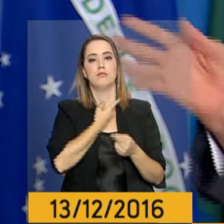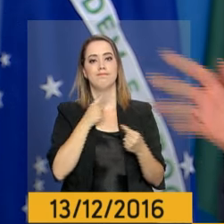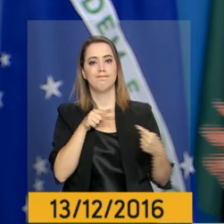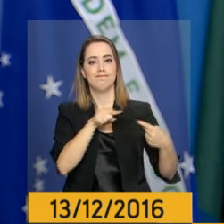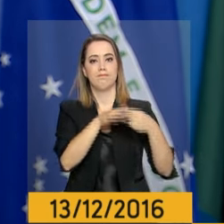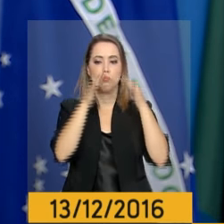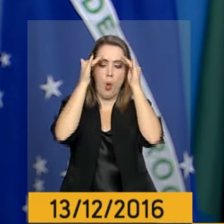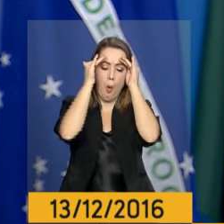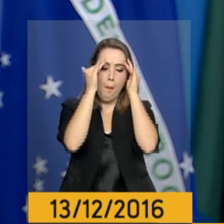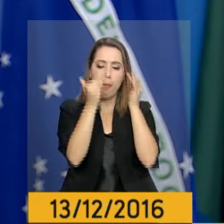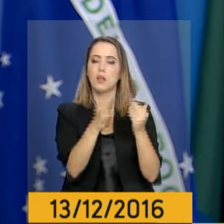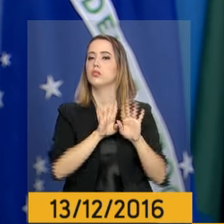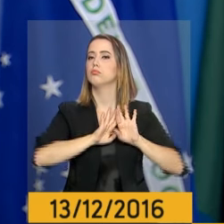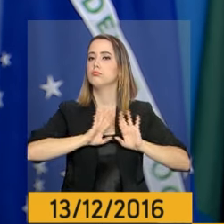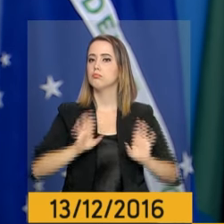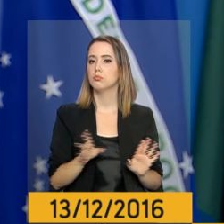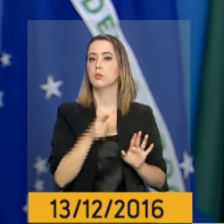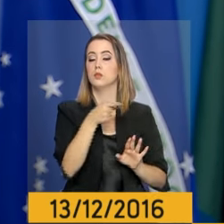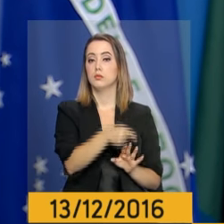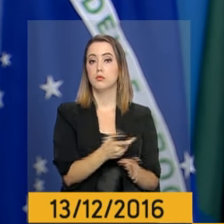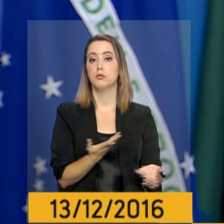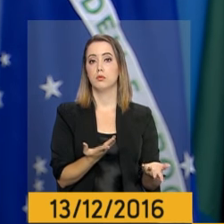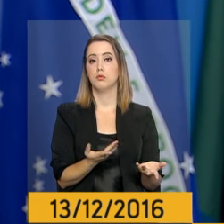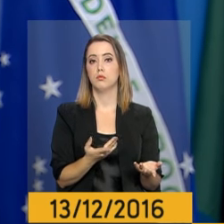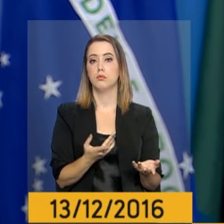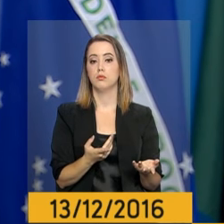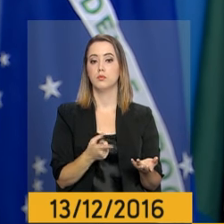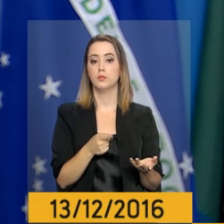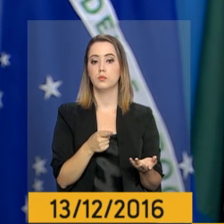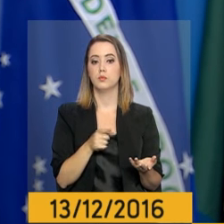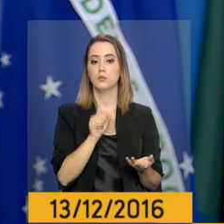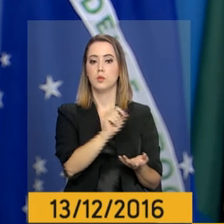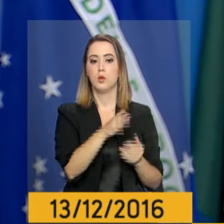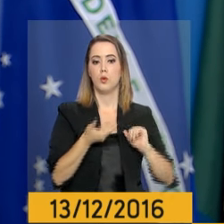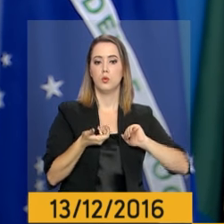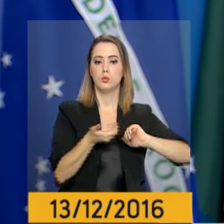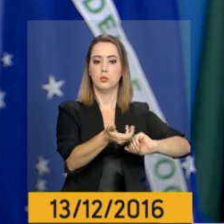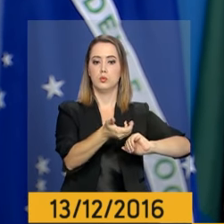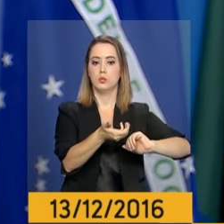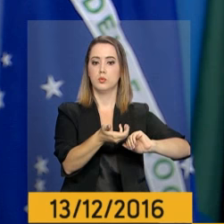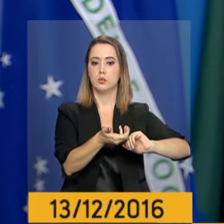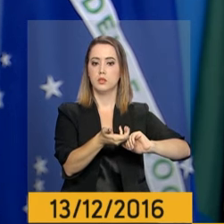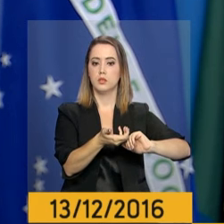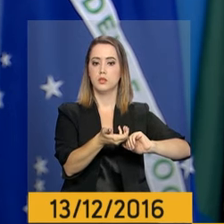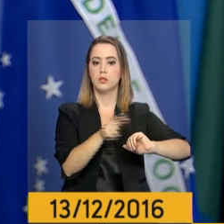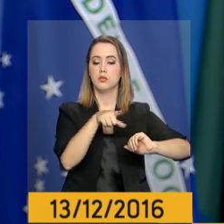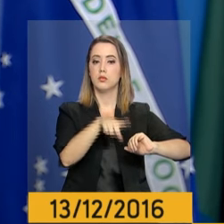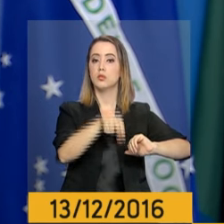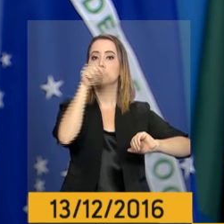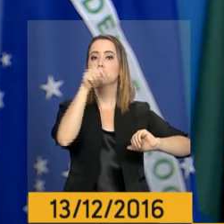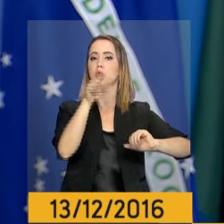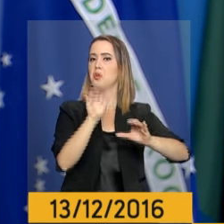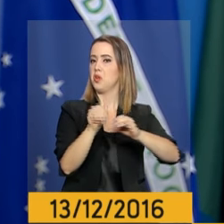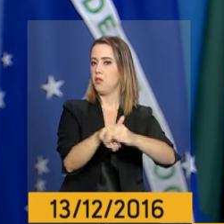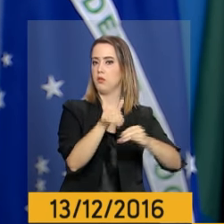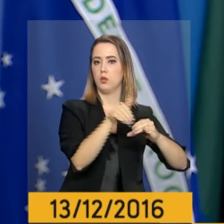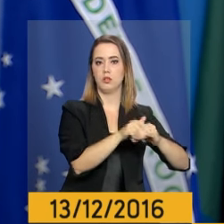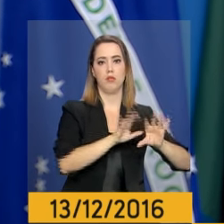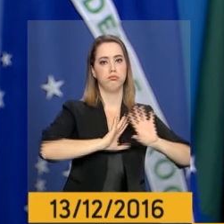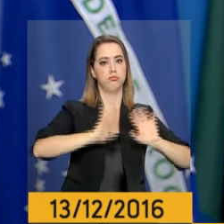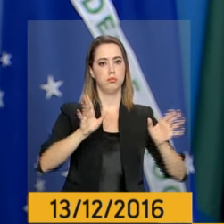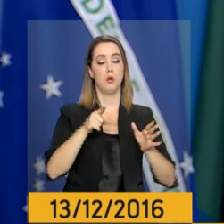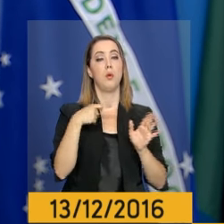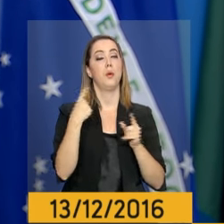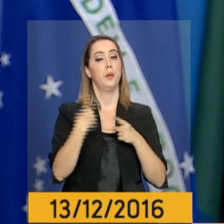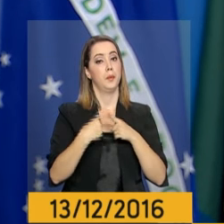seremos obedientes, naturalmente a aquilo que o Congresso Nacional deliberar, até porque